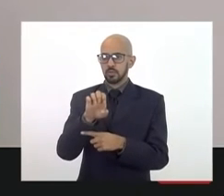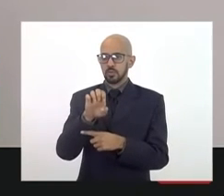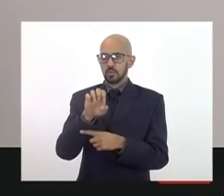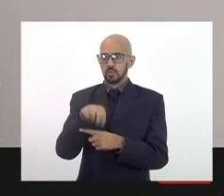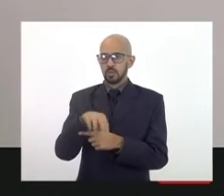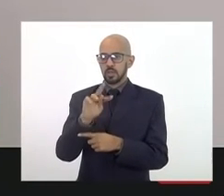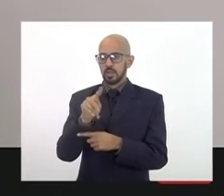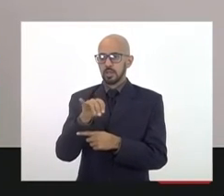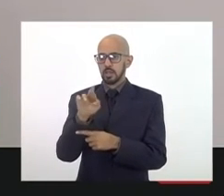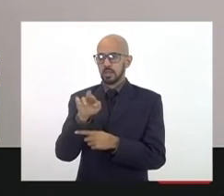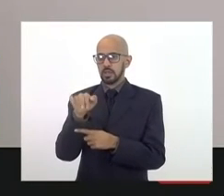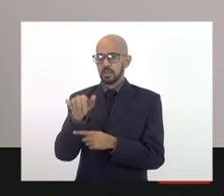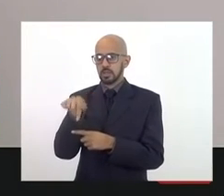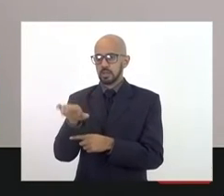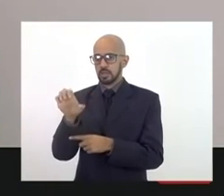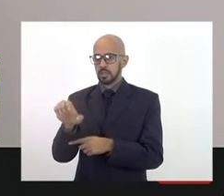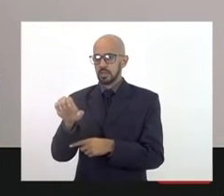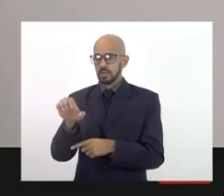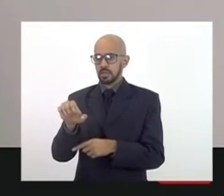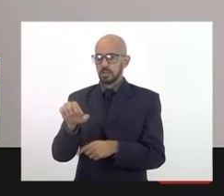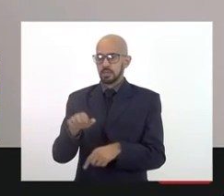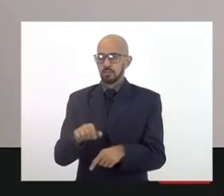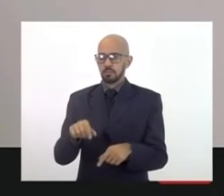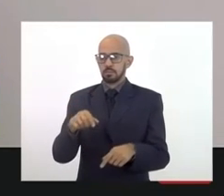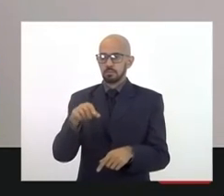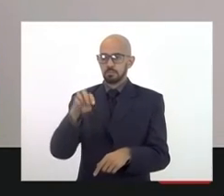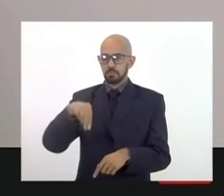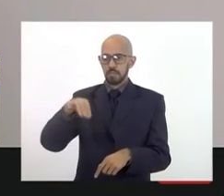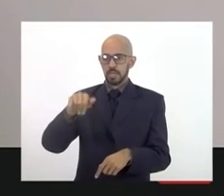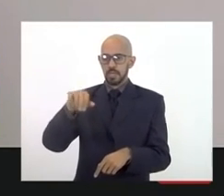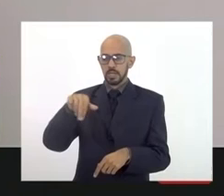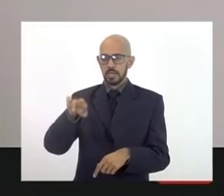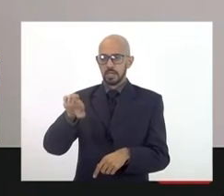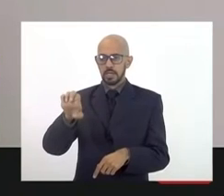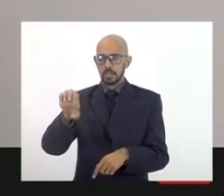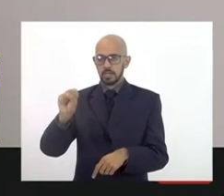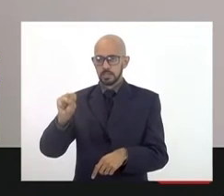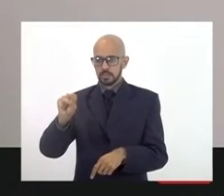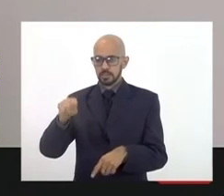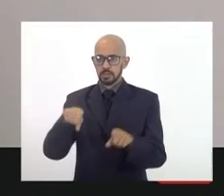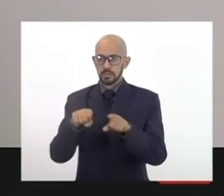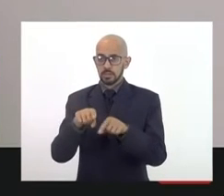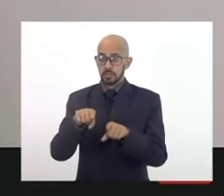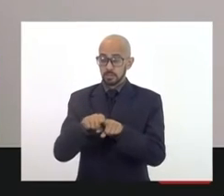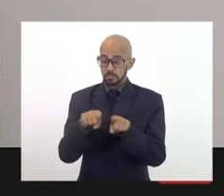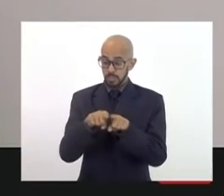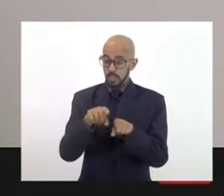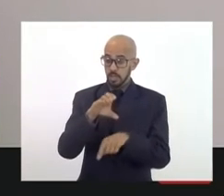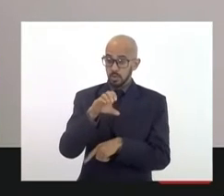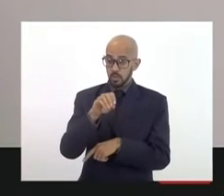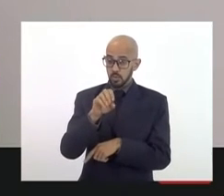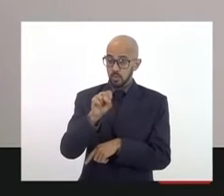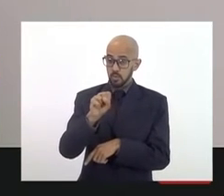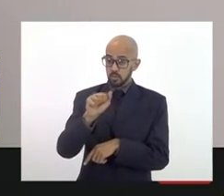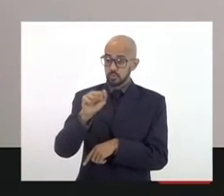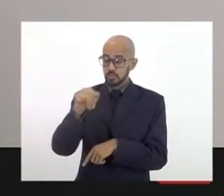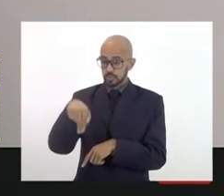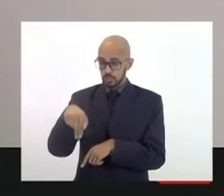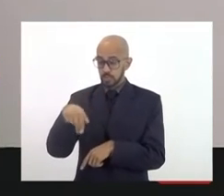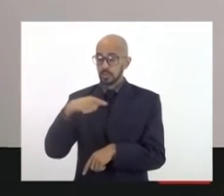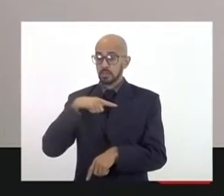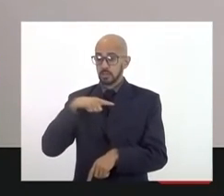é a COSAN. Detalhe, Sérgio, a COSAN Ela tem